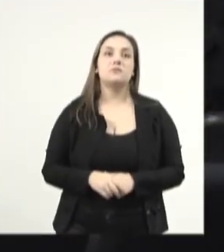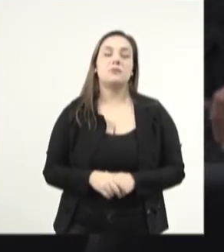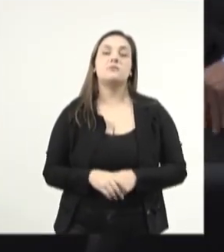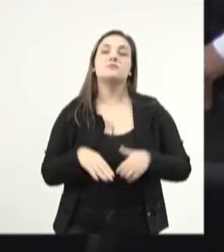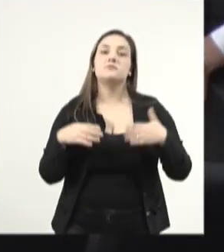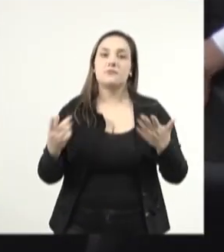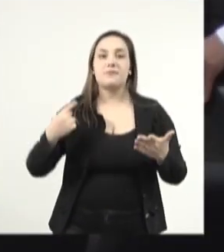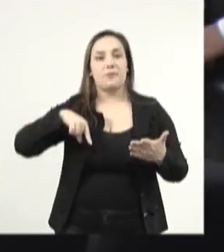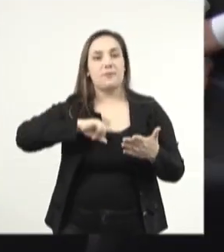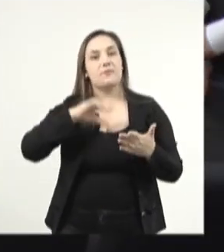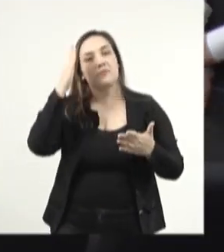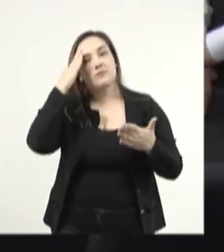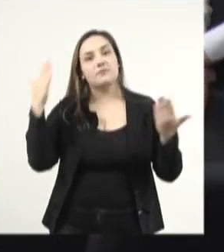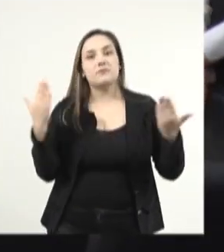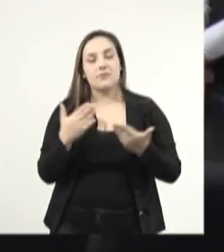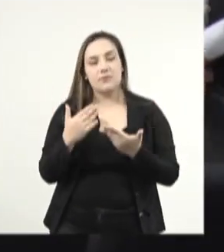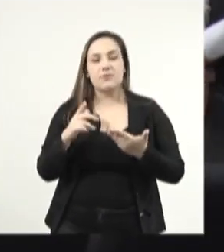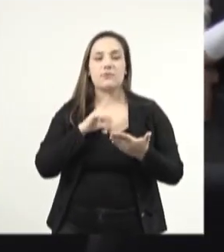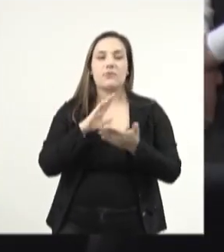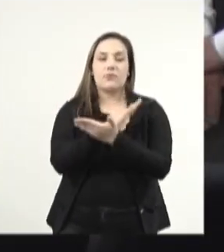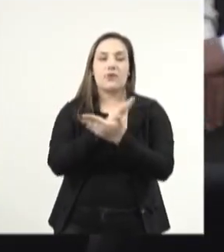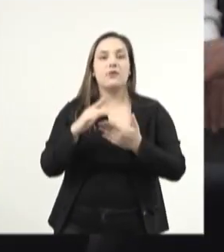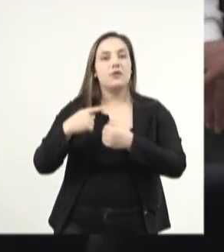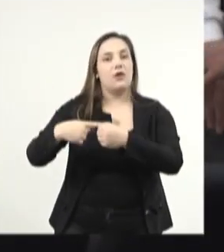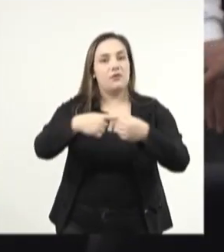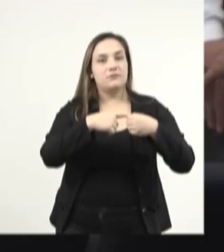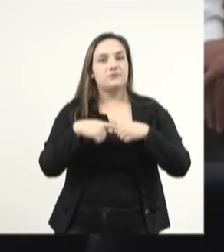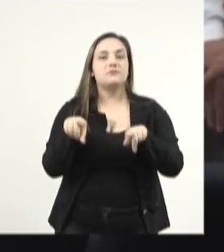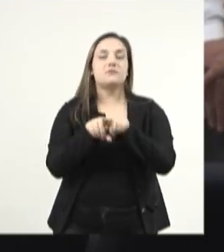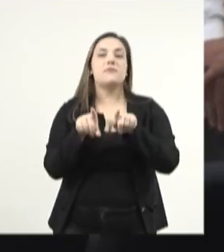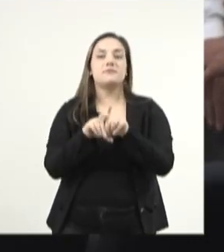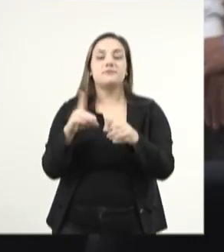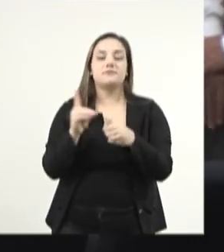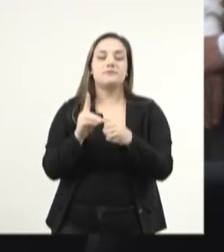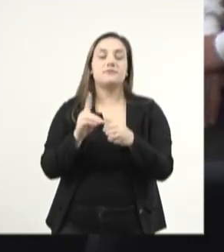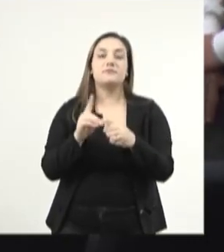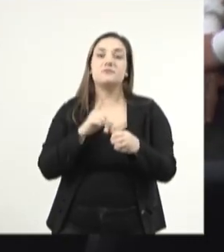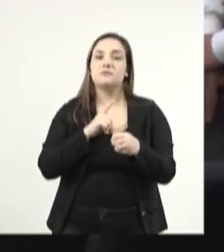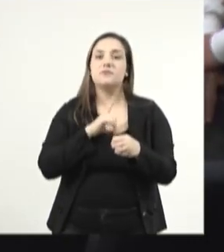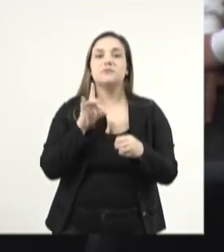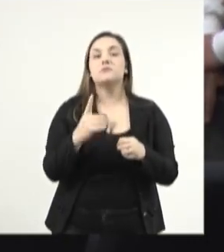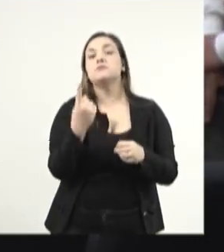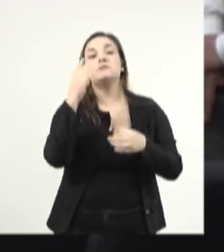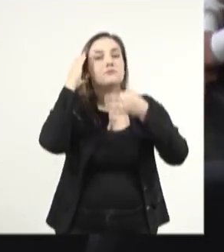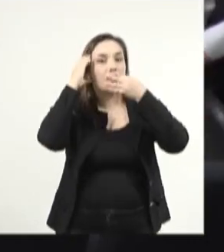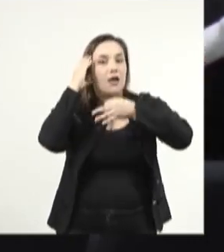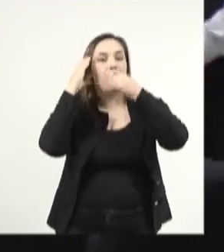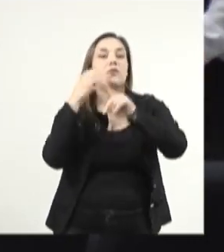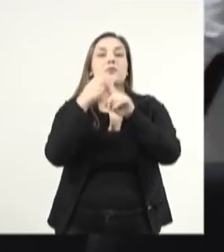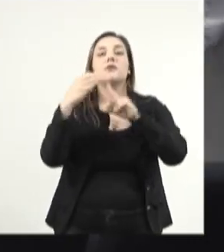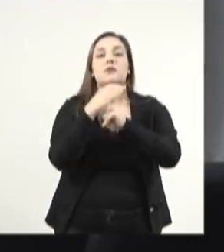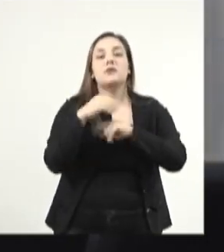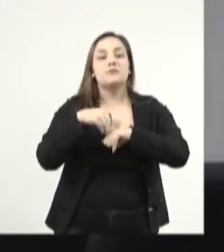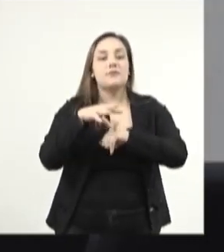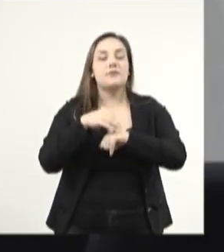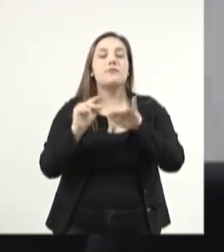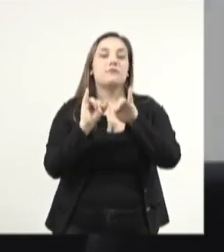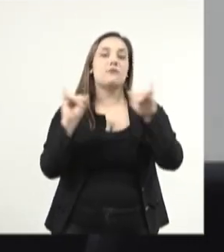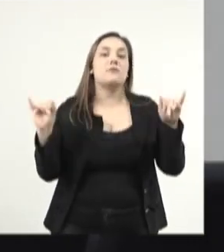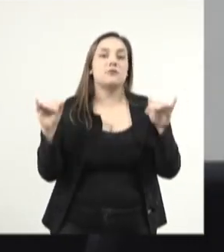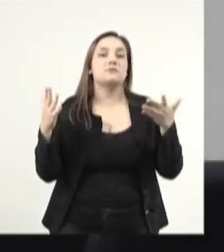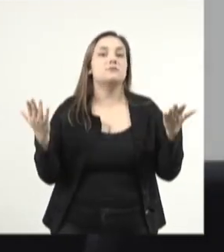Nós sabemos hoje que nós temos municípios, distritos, inclusive, que possuem apenas uma rádio comunitária para poder levar